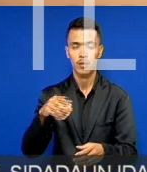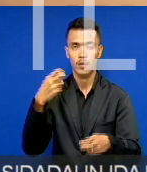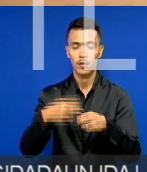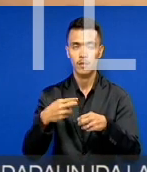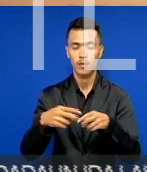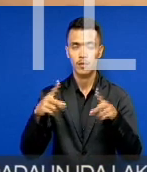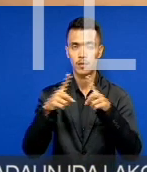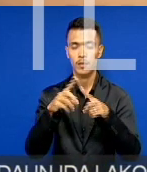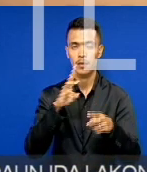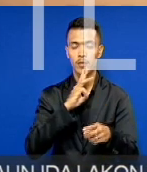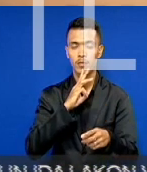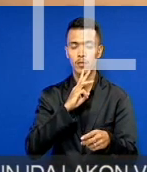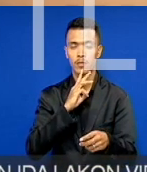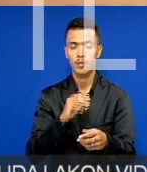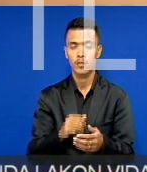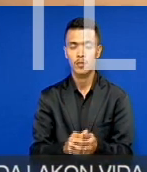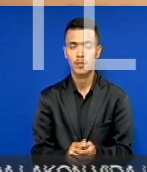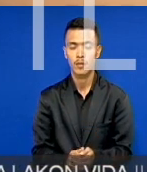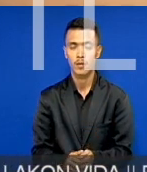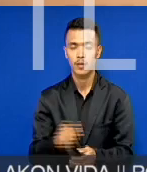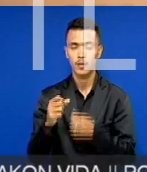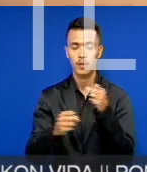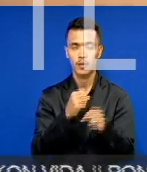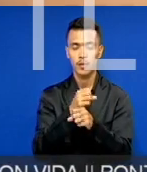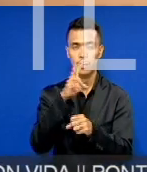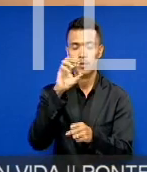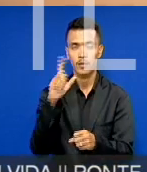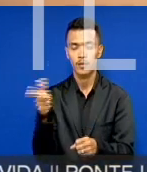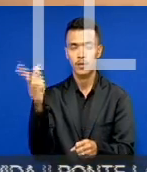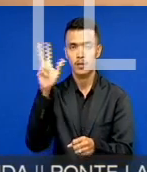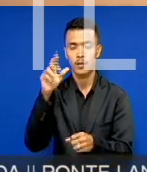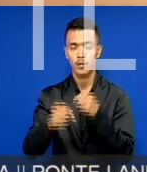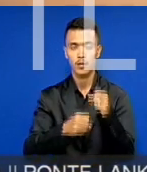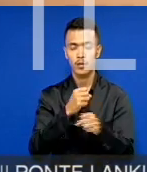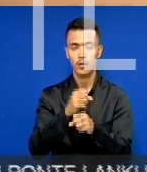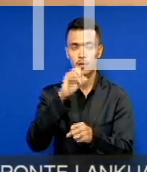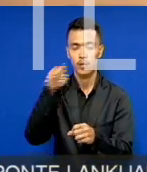afeta para a calamidade e a Tina Rihundrua Ruanulo Racing Tolo, no Fula de Janeiro, Tinané.